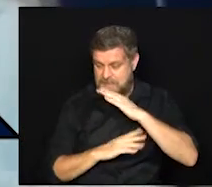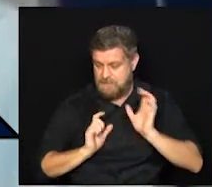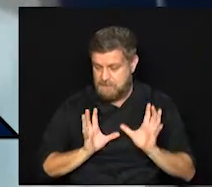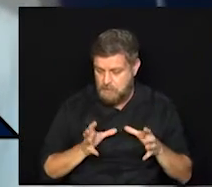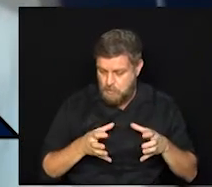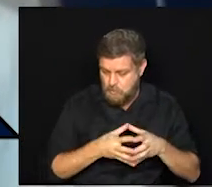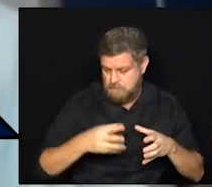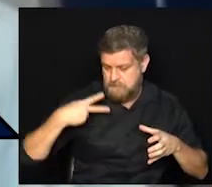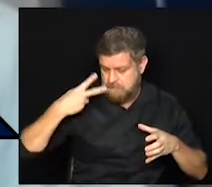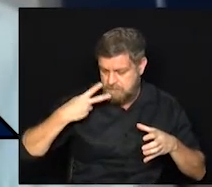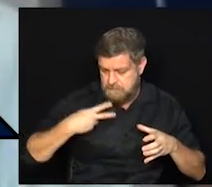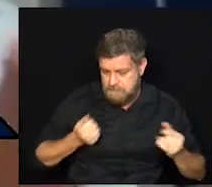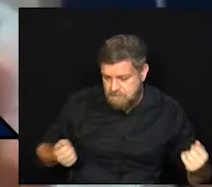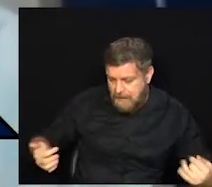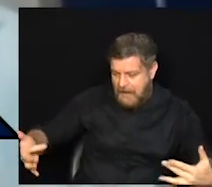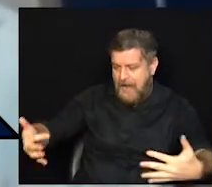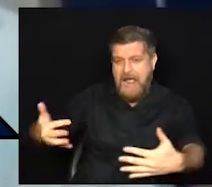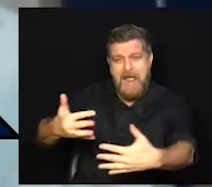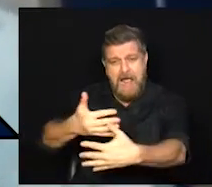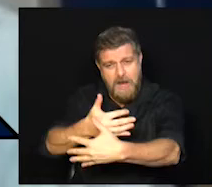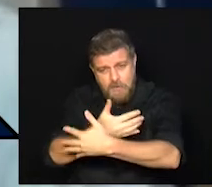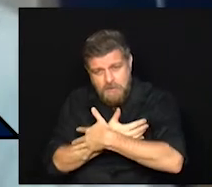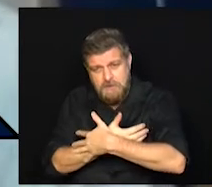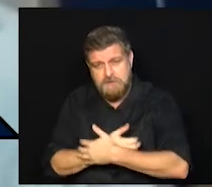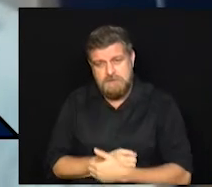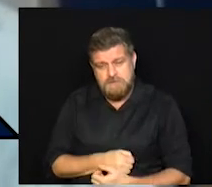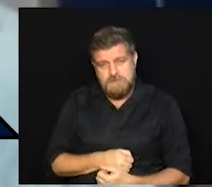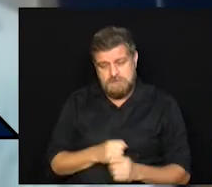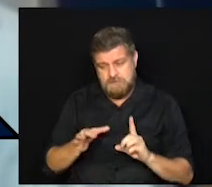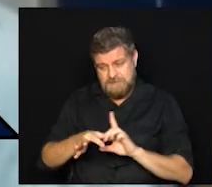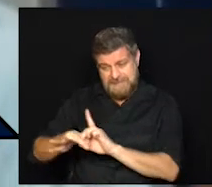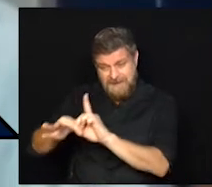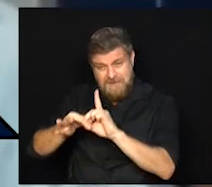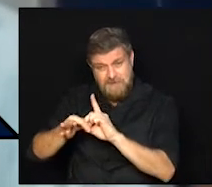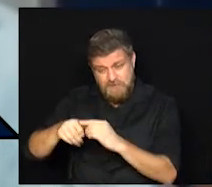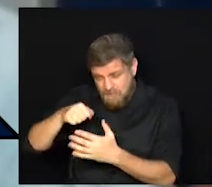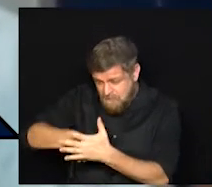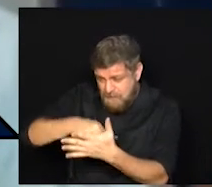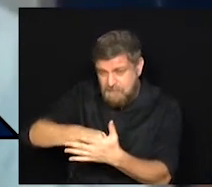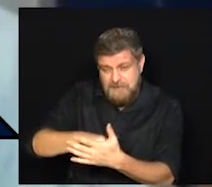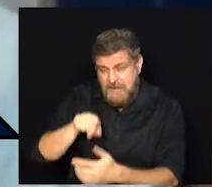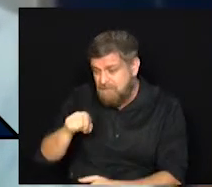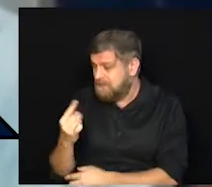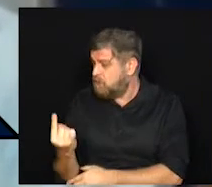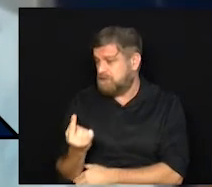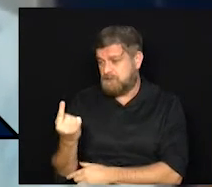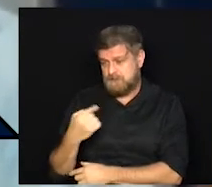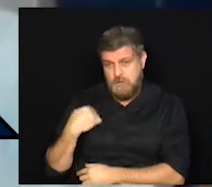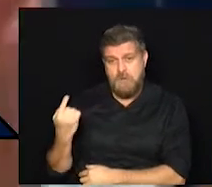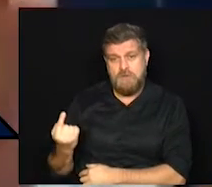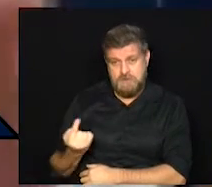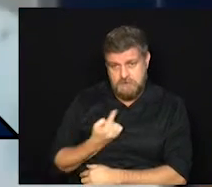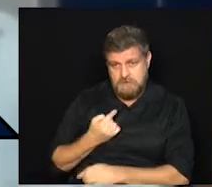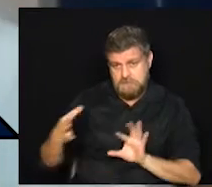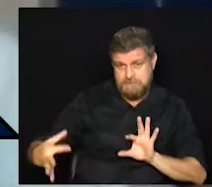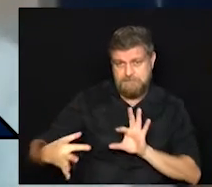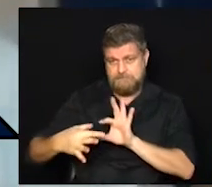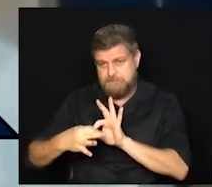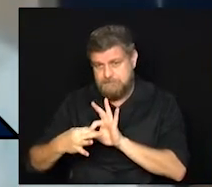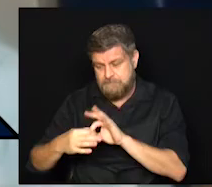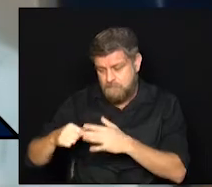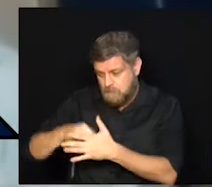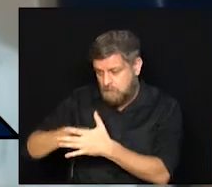vai acolhê-los, vai, sem dúvida, lutar, porque eles não estão sozinhos. Nós temos uma comissão que está olhando por eles também. Muitíssimo